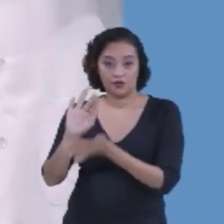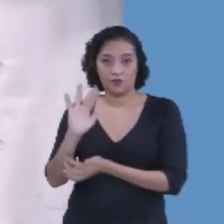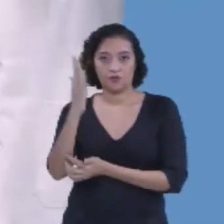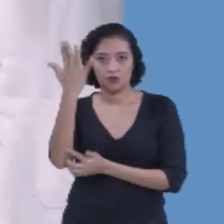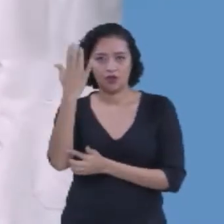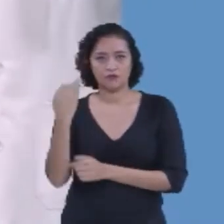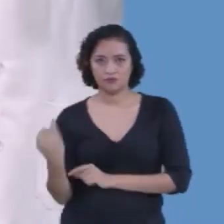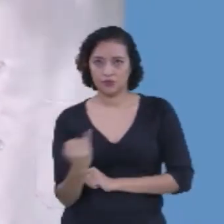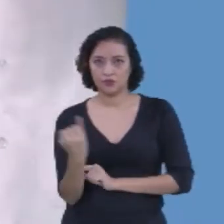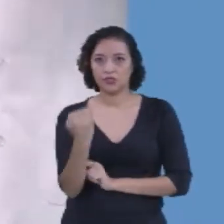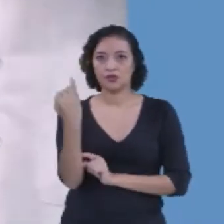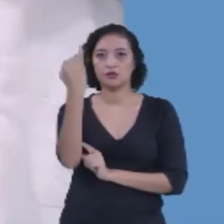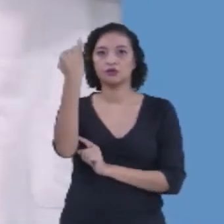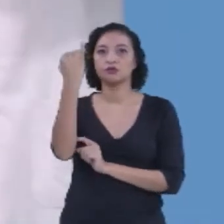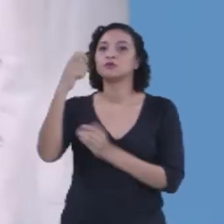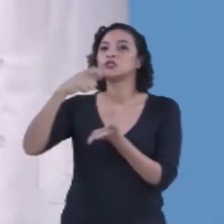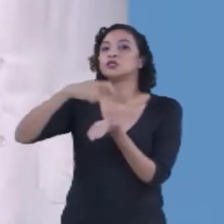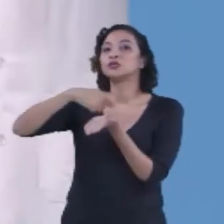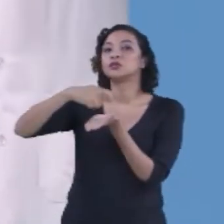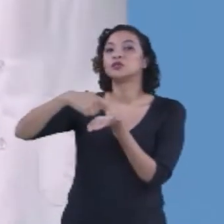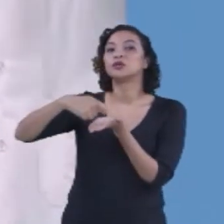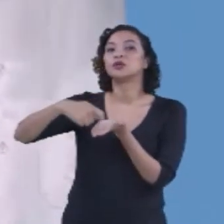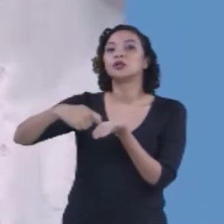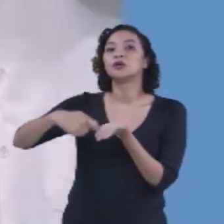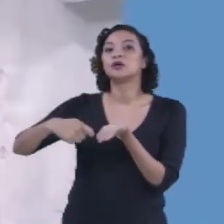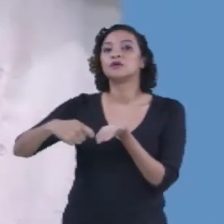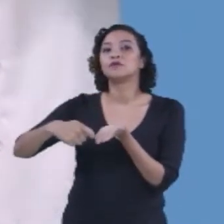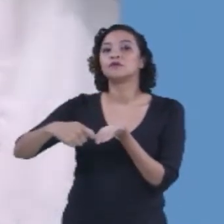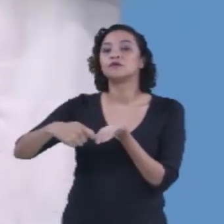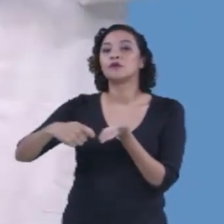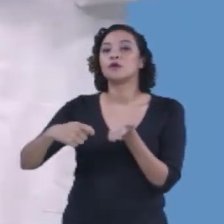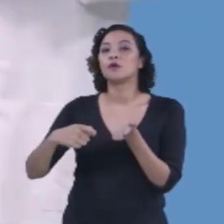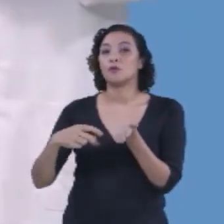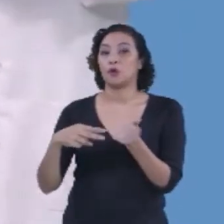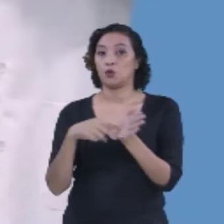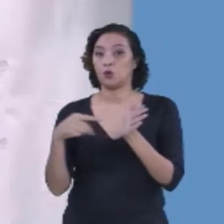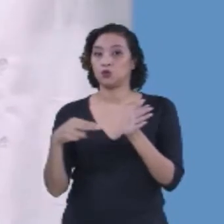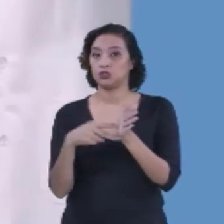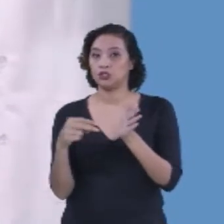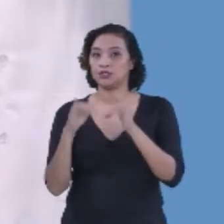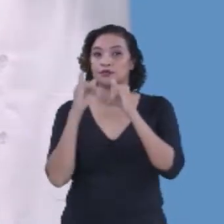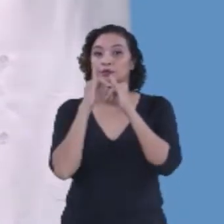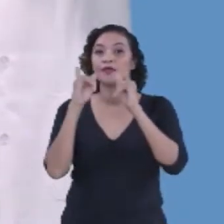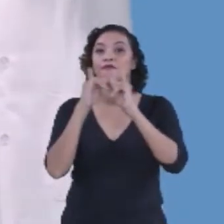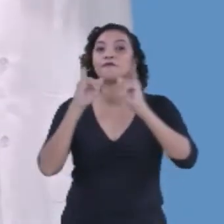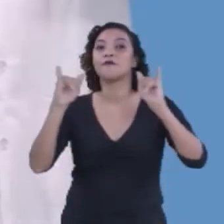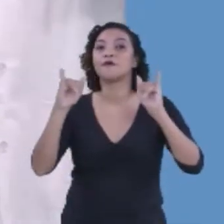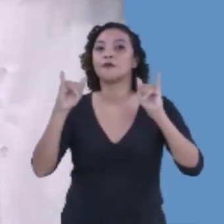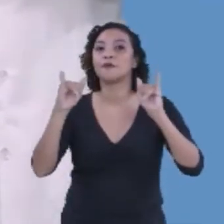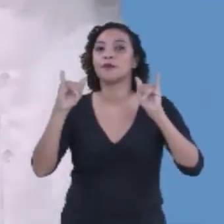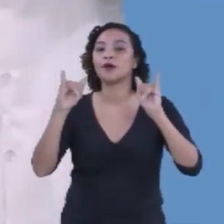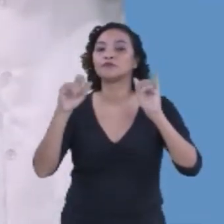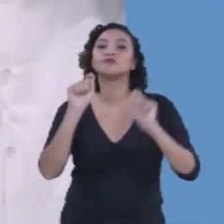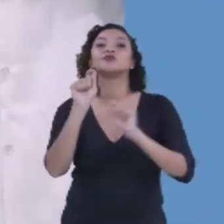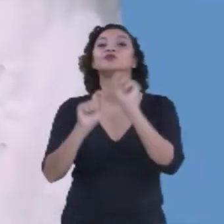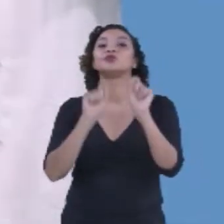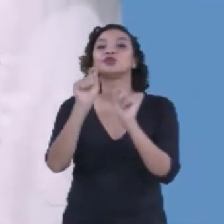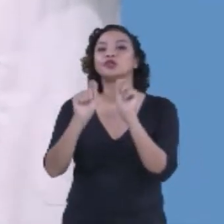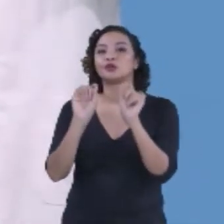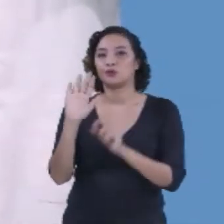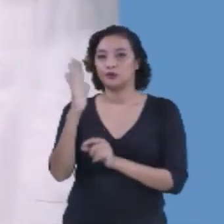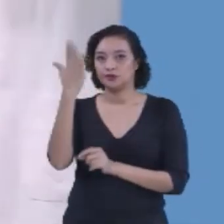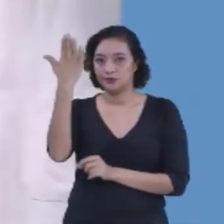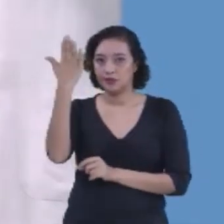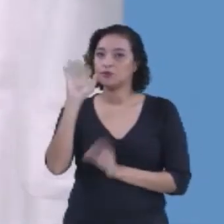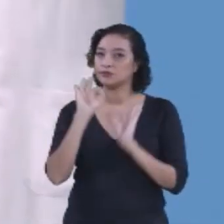acontece, escreve-se, no caso, uma notícia para informar sobre o ocorrido,